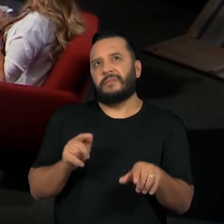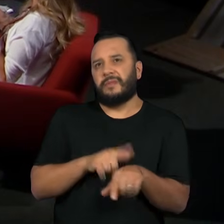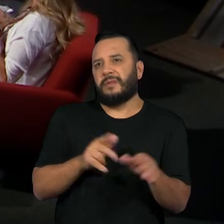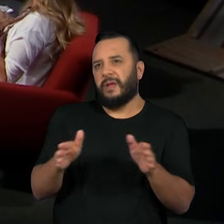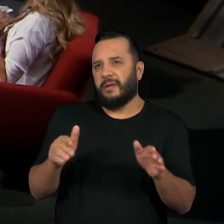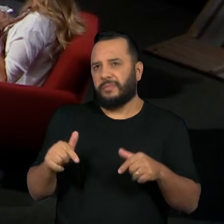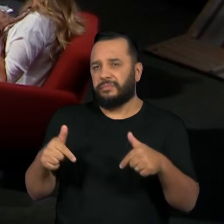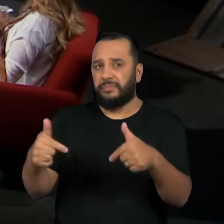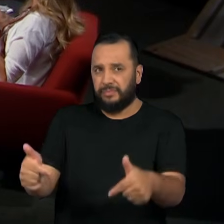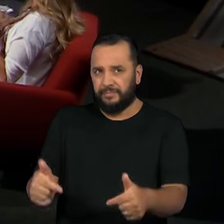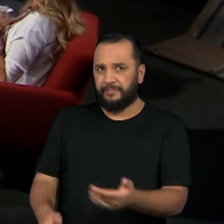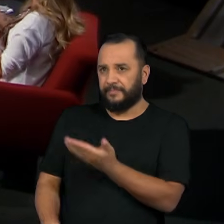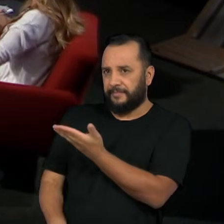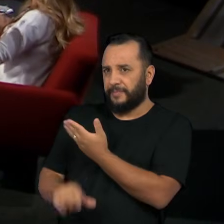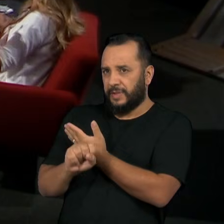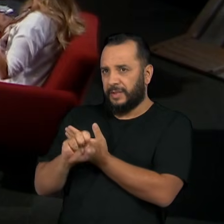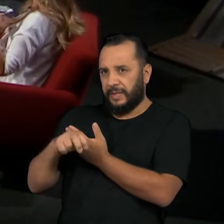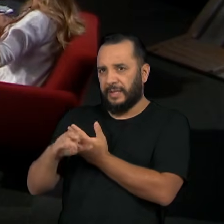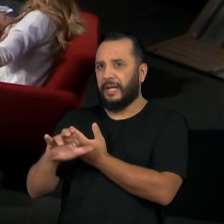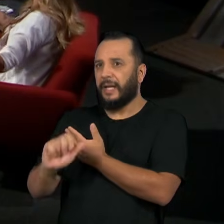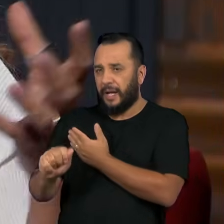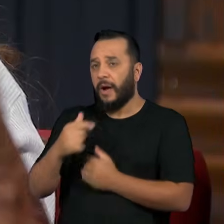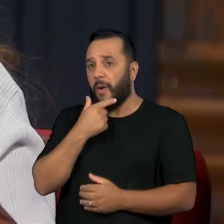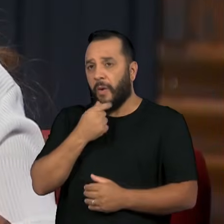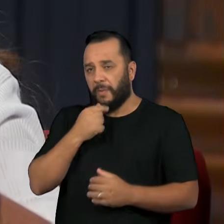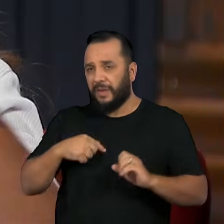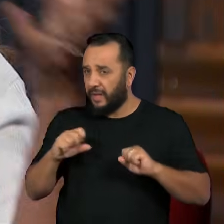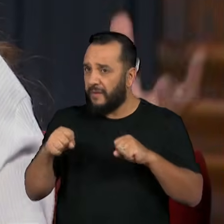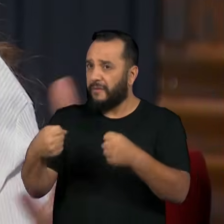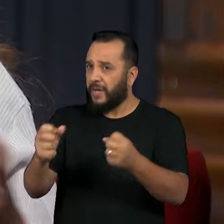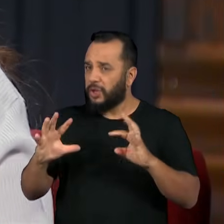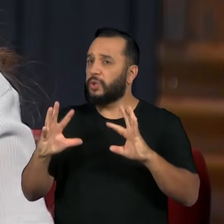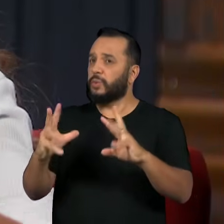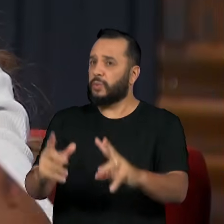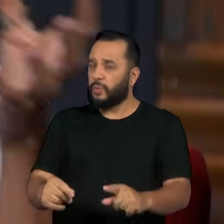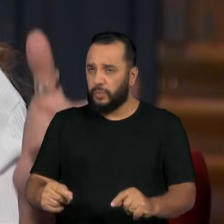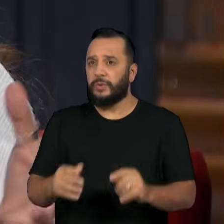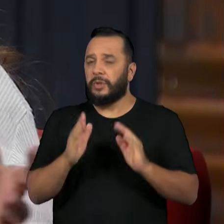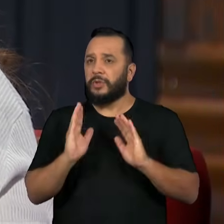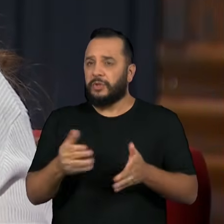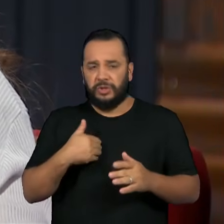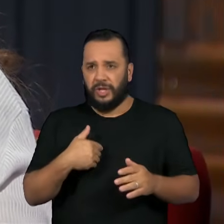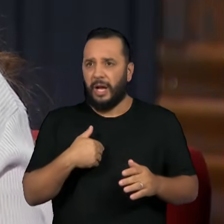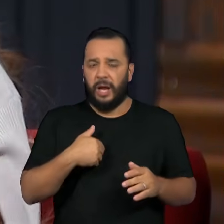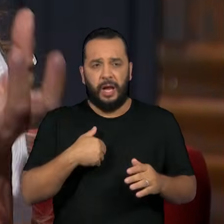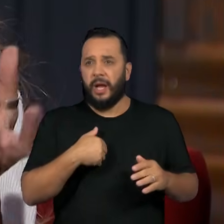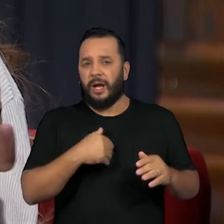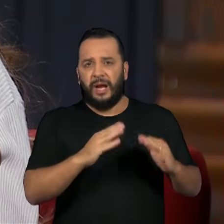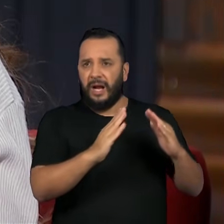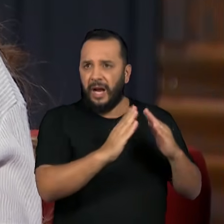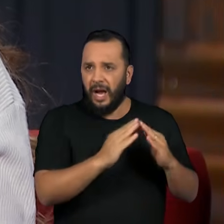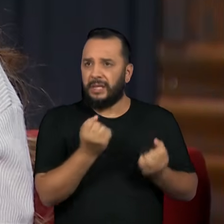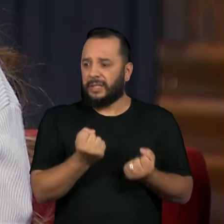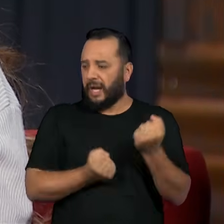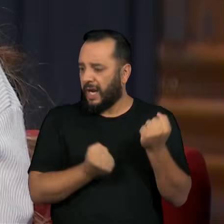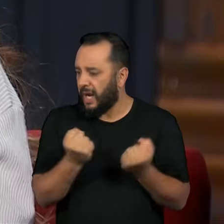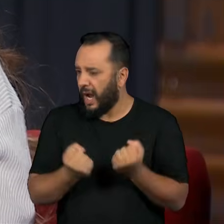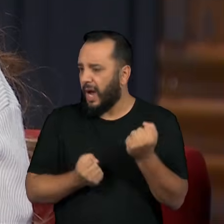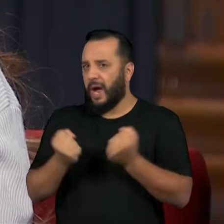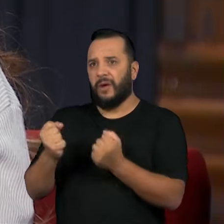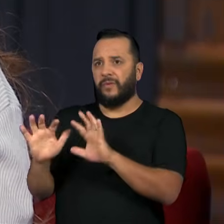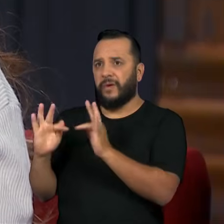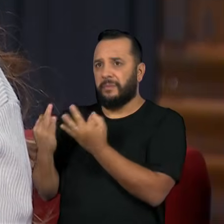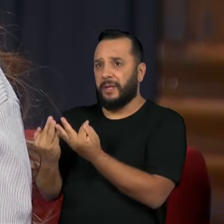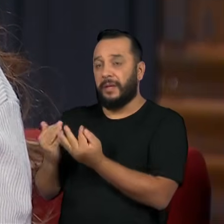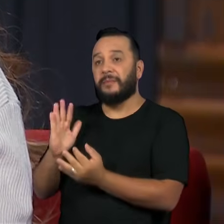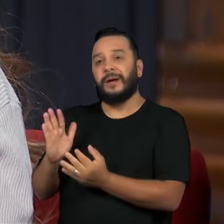isso, né? Que o homem defende tudo, a honra, a verdade, seu patrimônio, mas ele não defende a coisa mais importante que é o